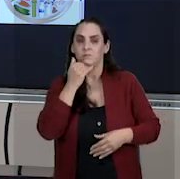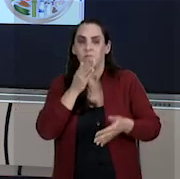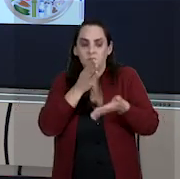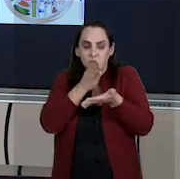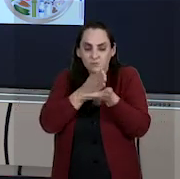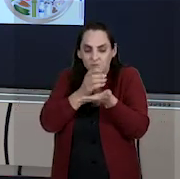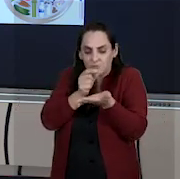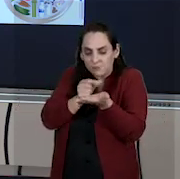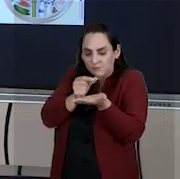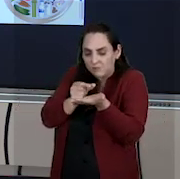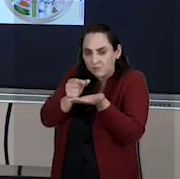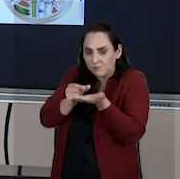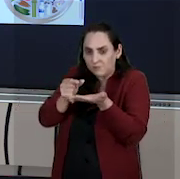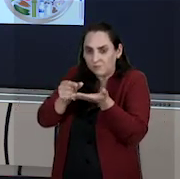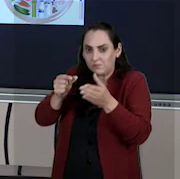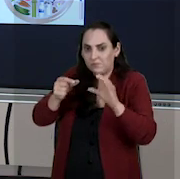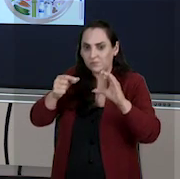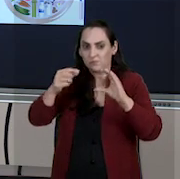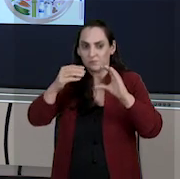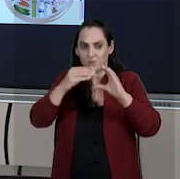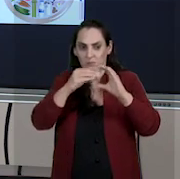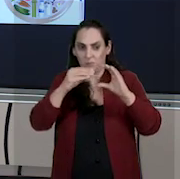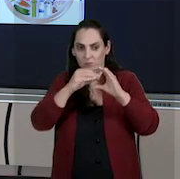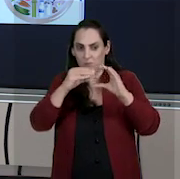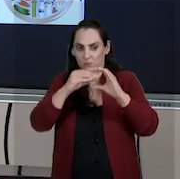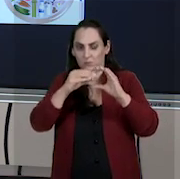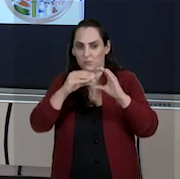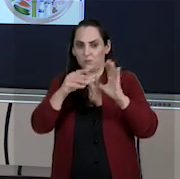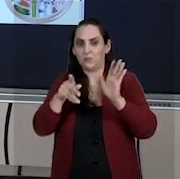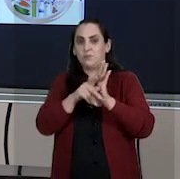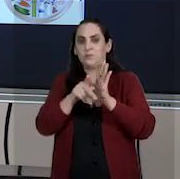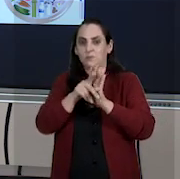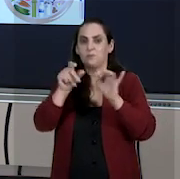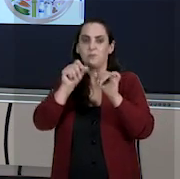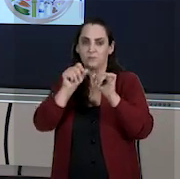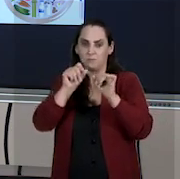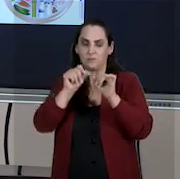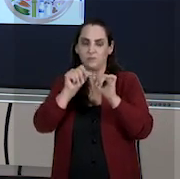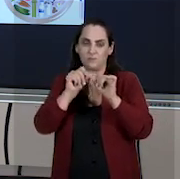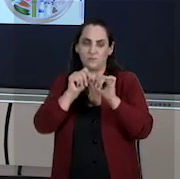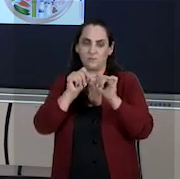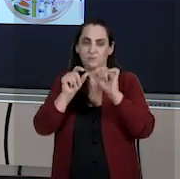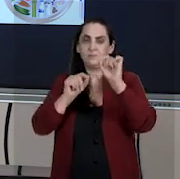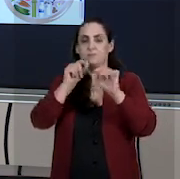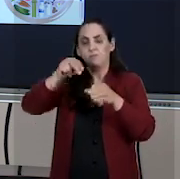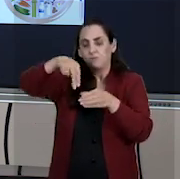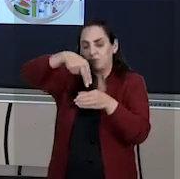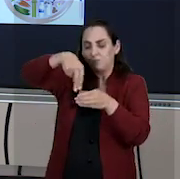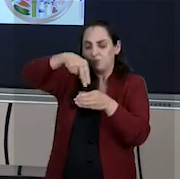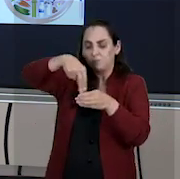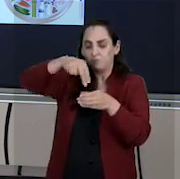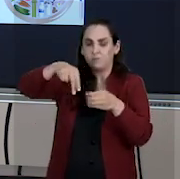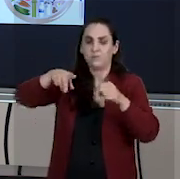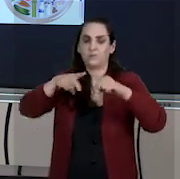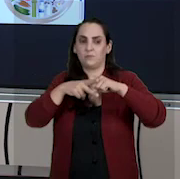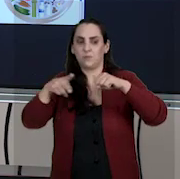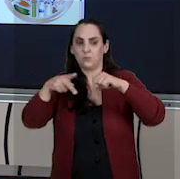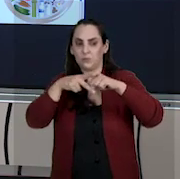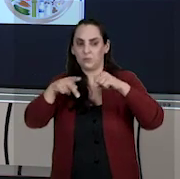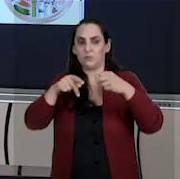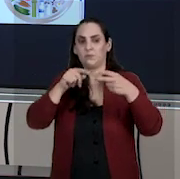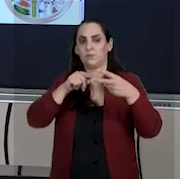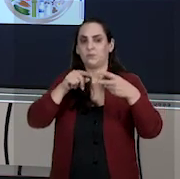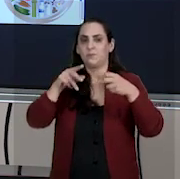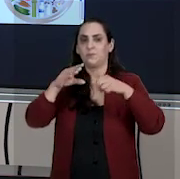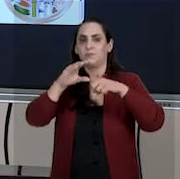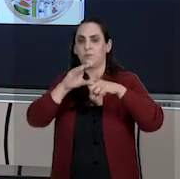pequenas moléculas para que elas sejam absorvidas. Então, que nutrientes são esses? As proteínas, os carboidratos,